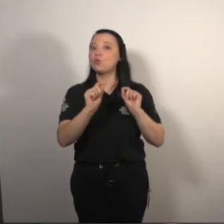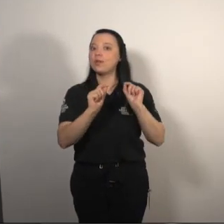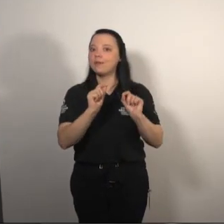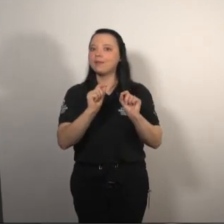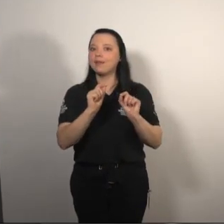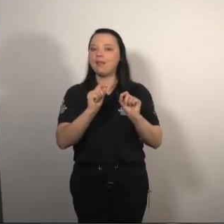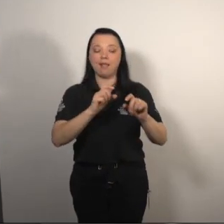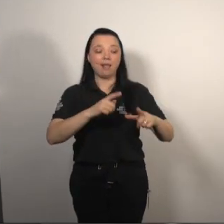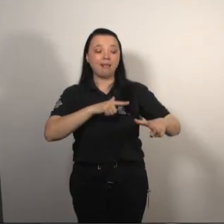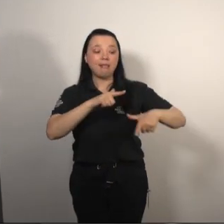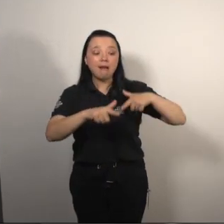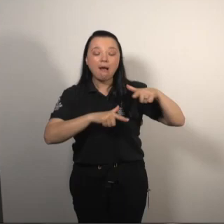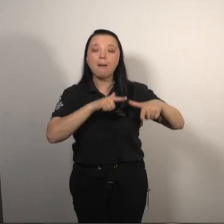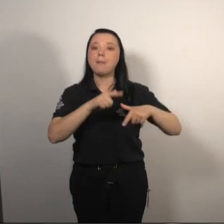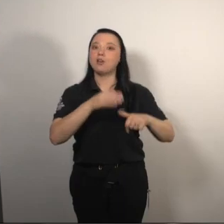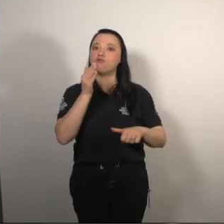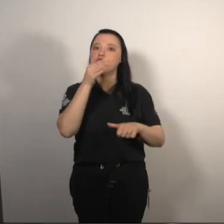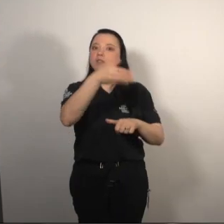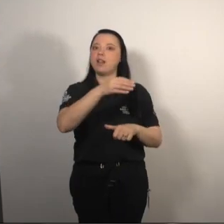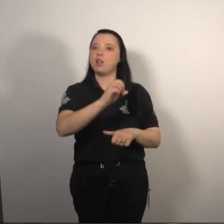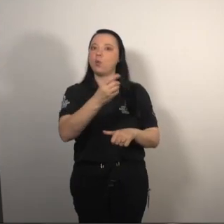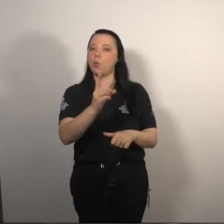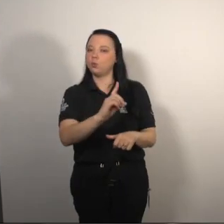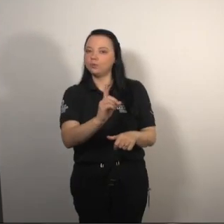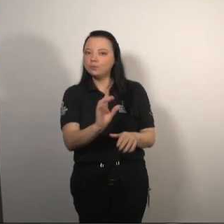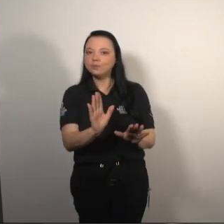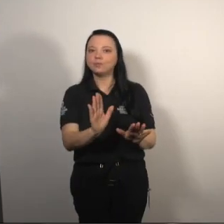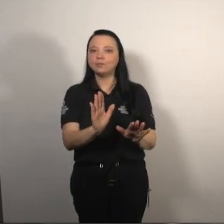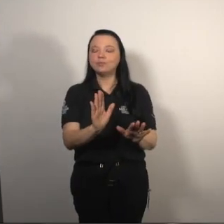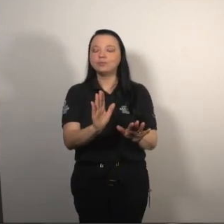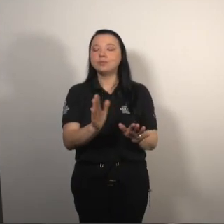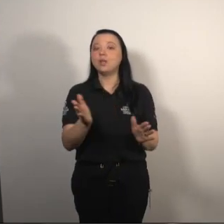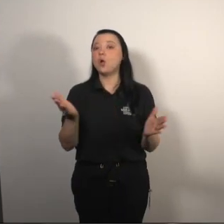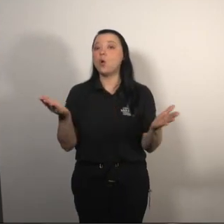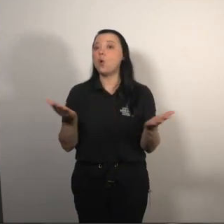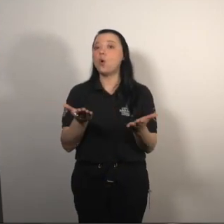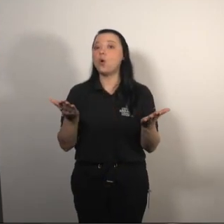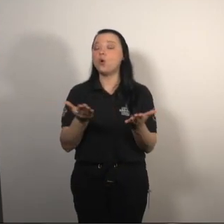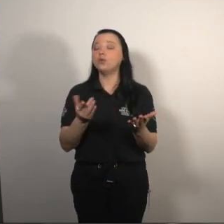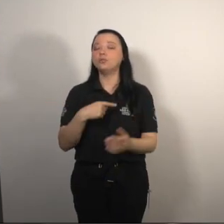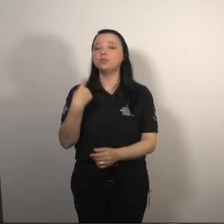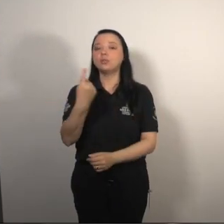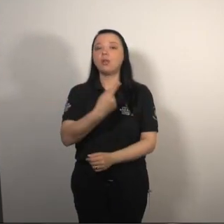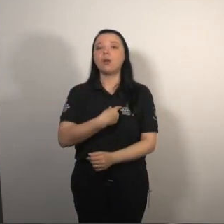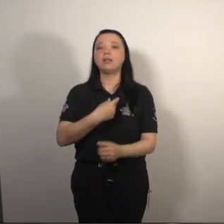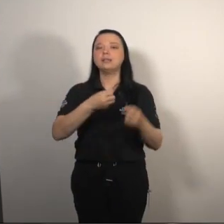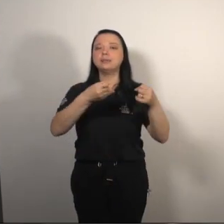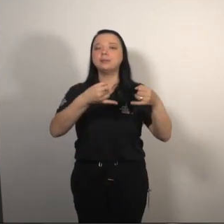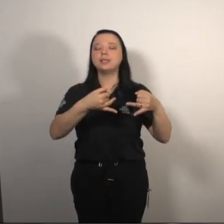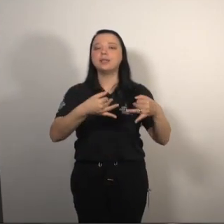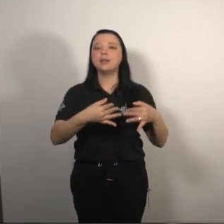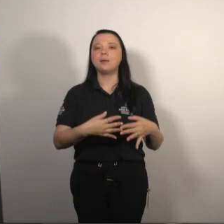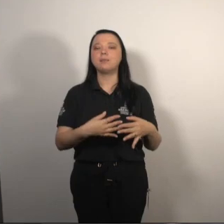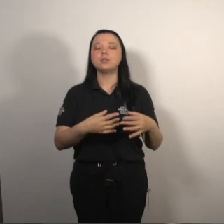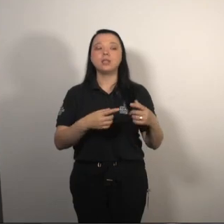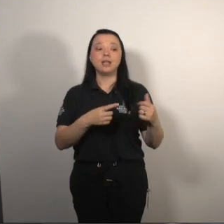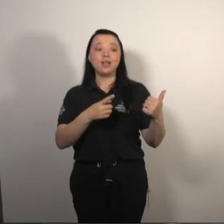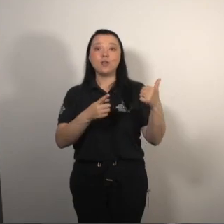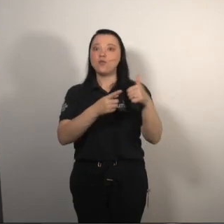empregos diretos e indiretos, traz hoje essa questão, um dos pilares